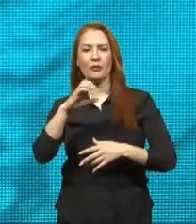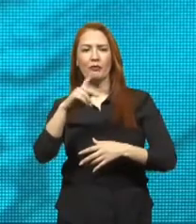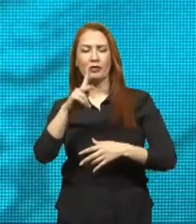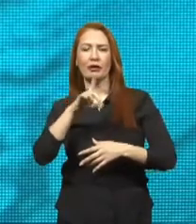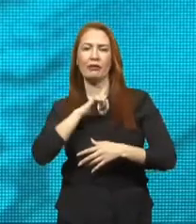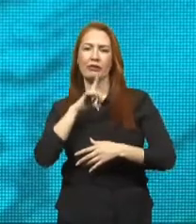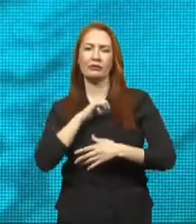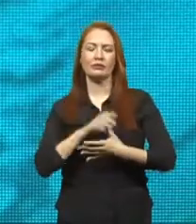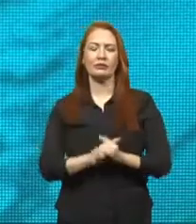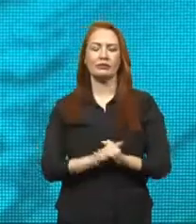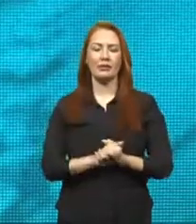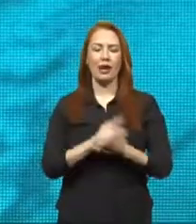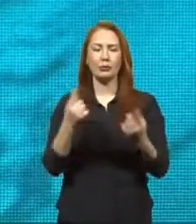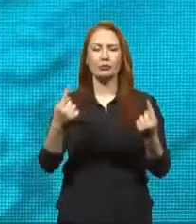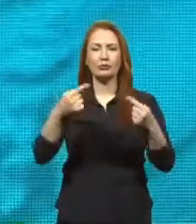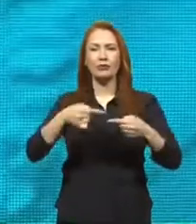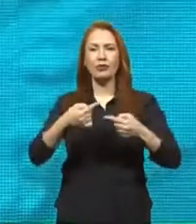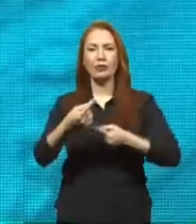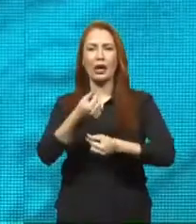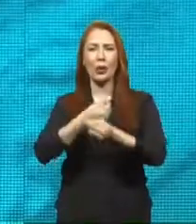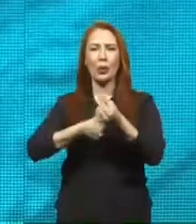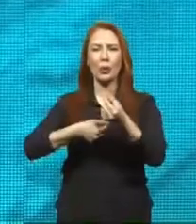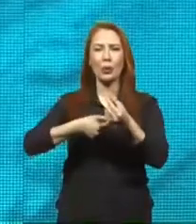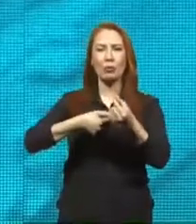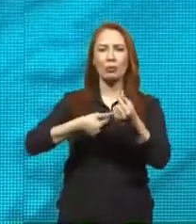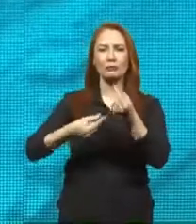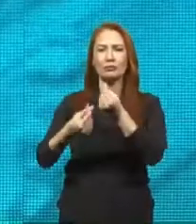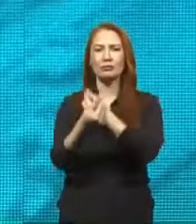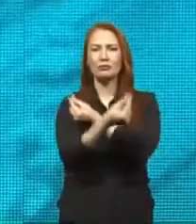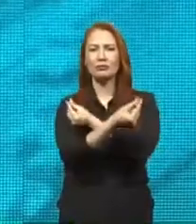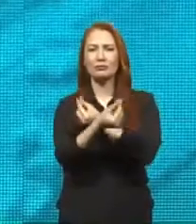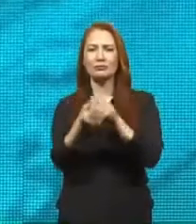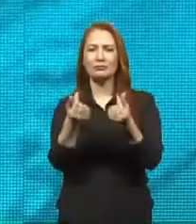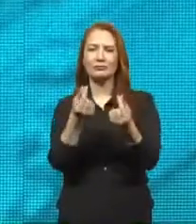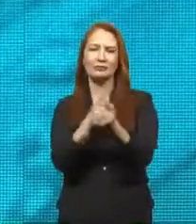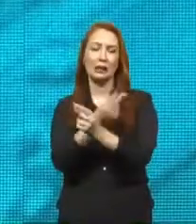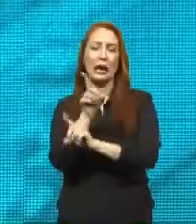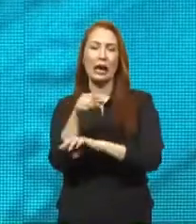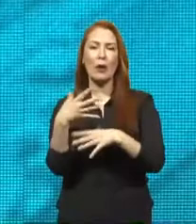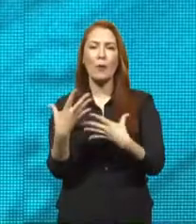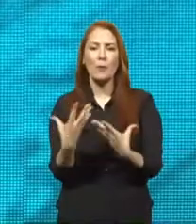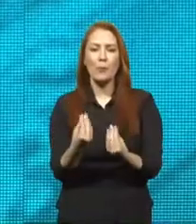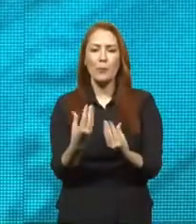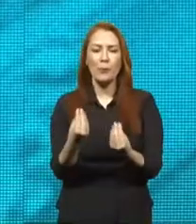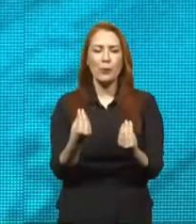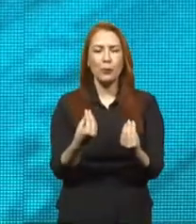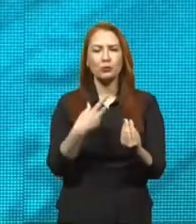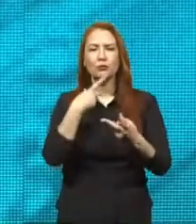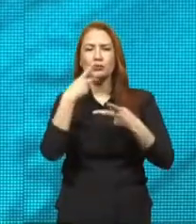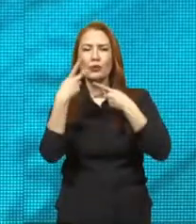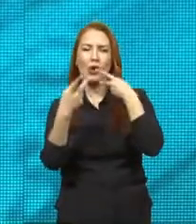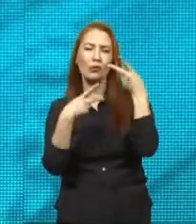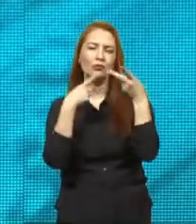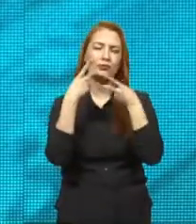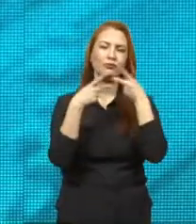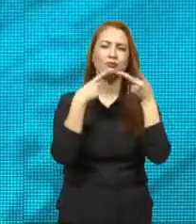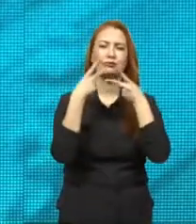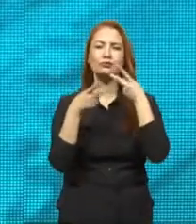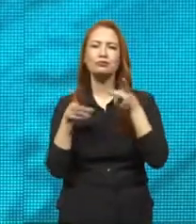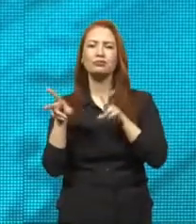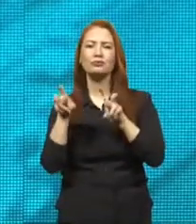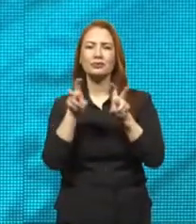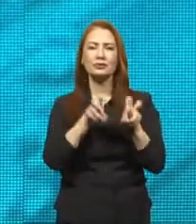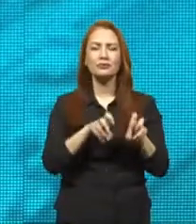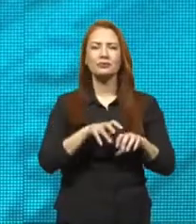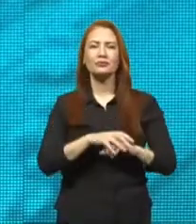né? Esse é um super desafio do mundo dos negócios hoje em dia. Se fala muito disso, se fala muito de, enfim, das